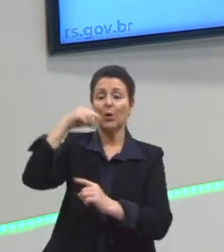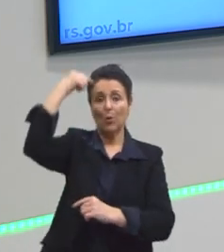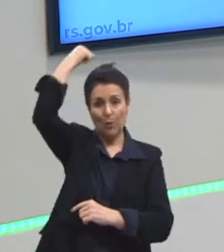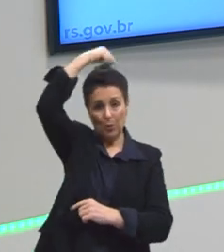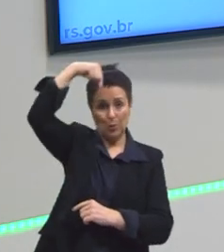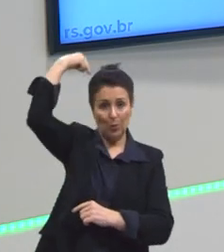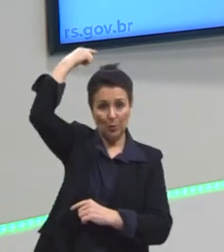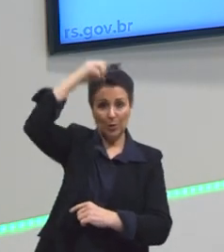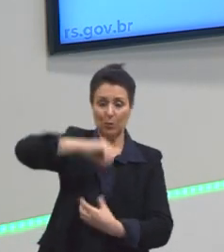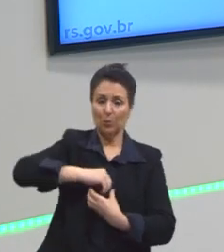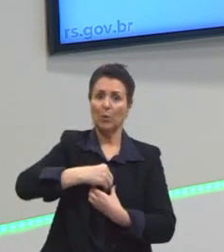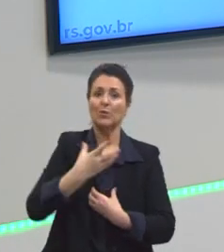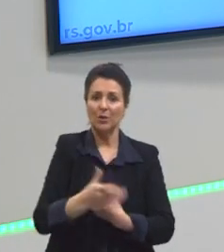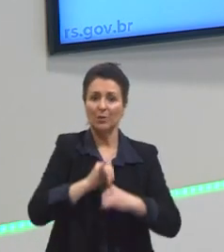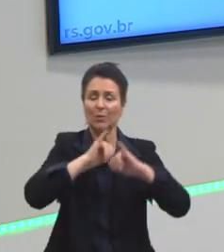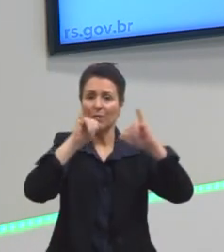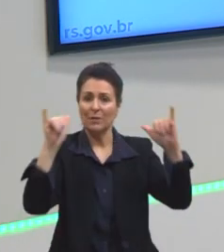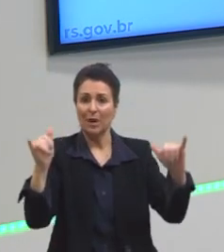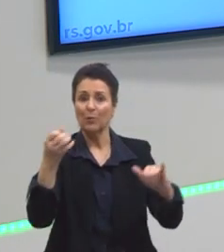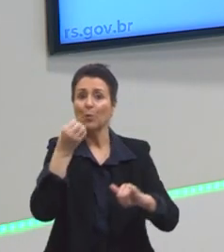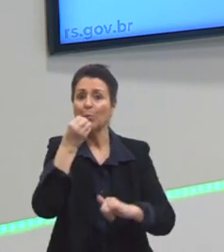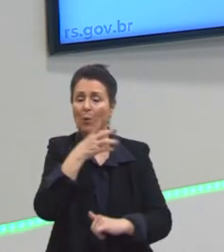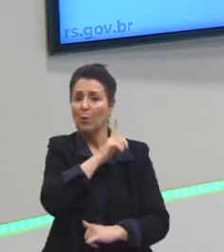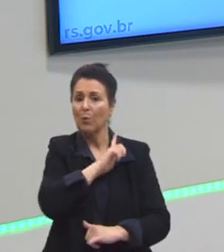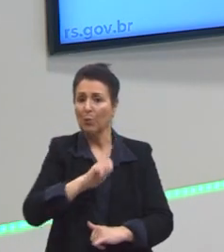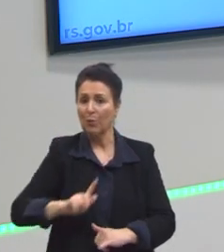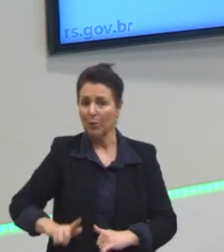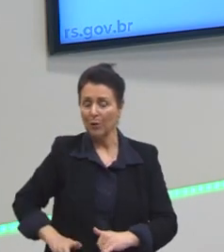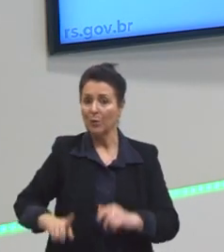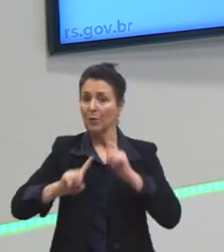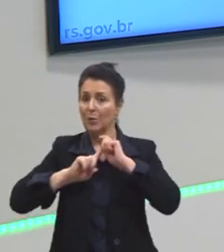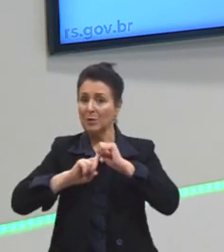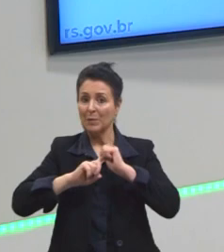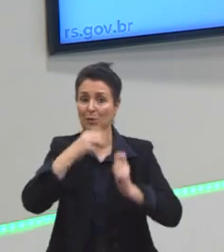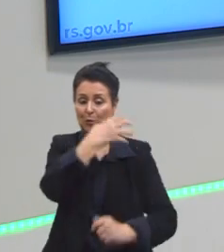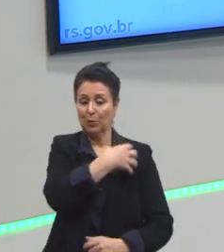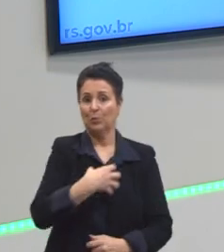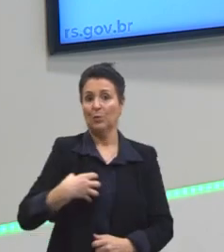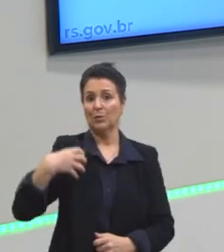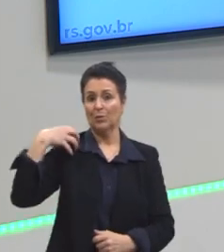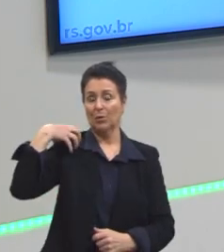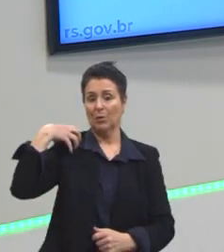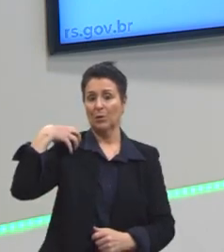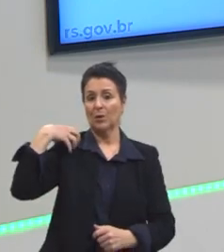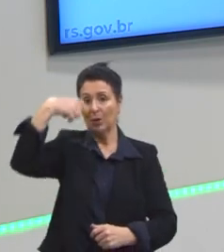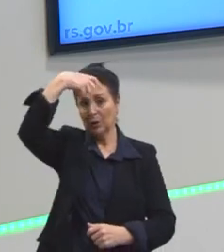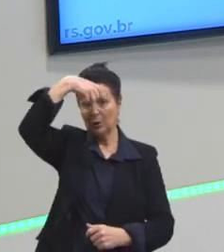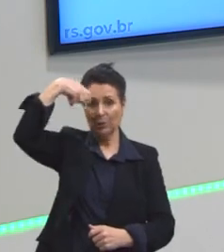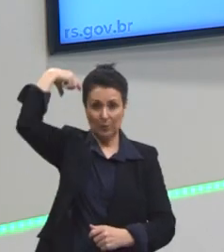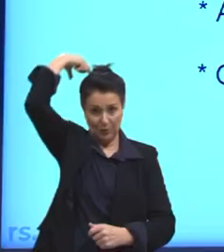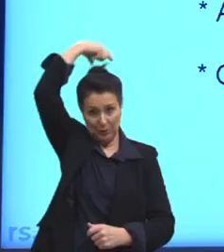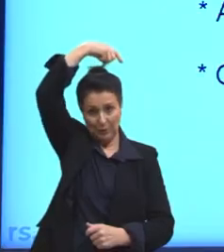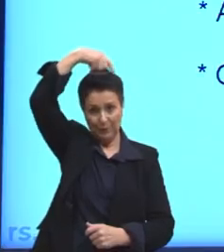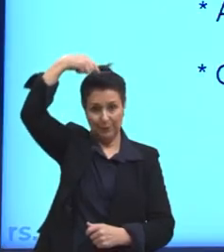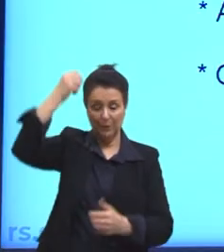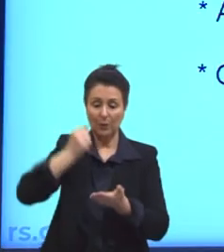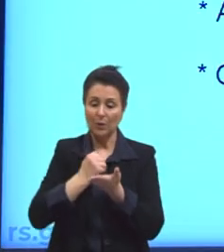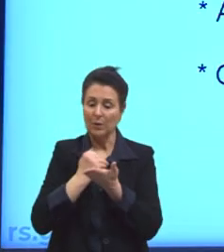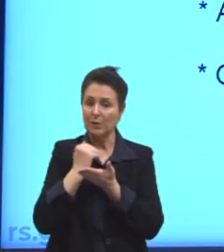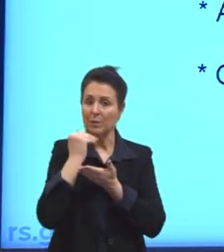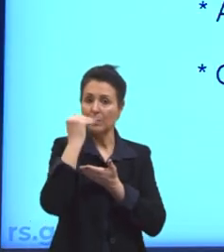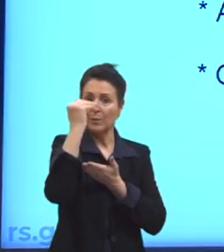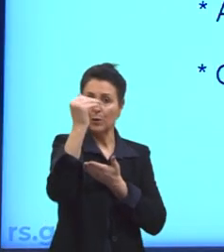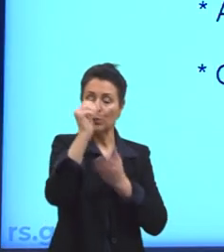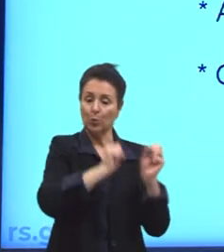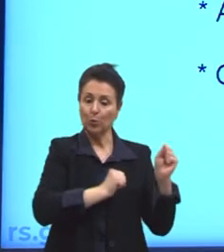né esse bom governo Virtuoso do pensamento do Aristóteles é do São Tomás de Aquino o crescimento do Poder